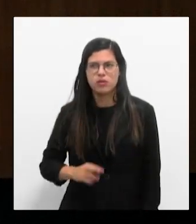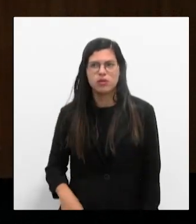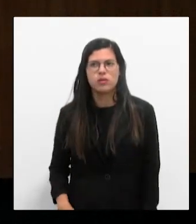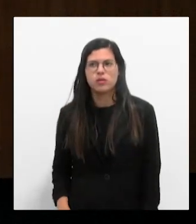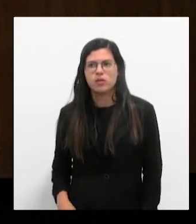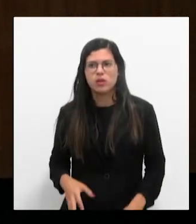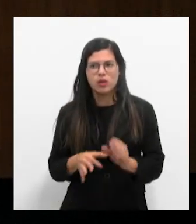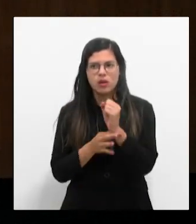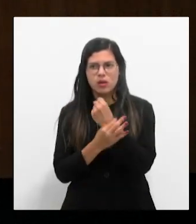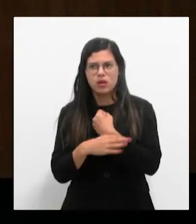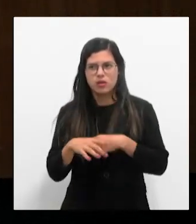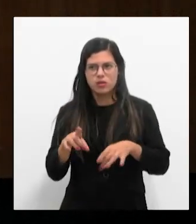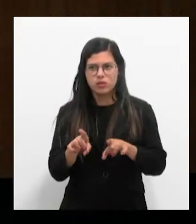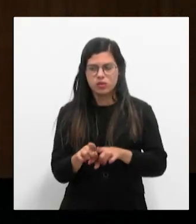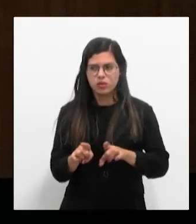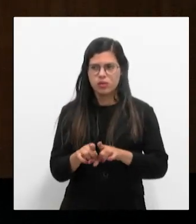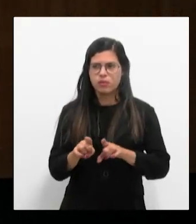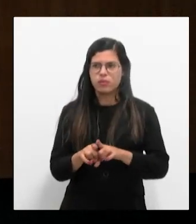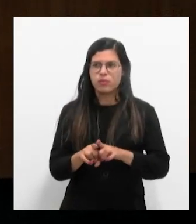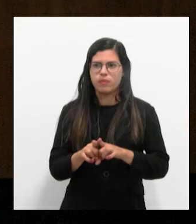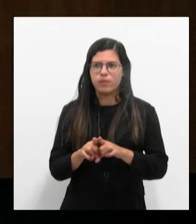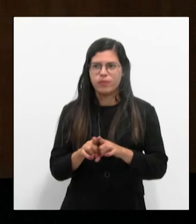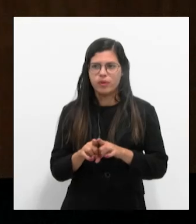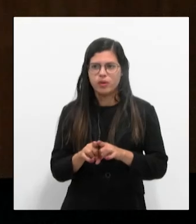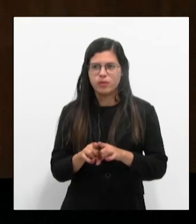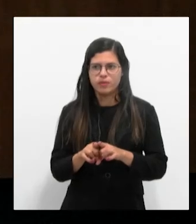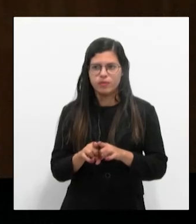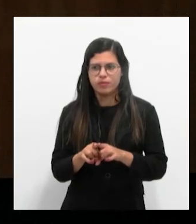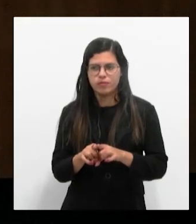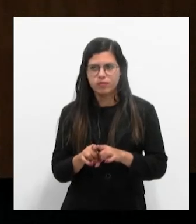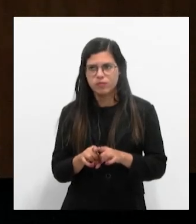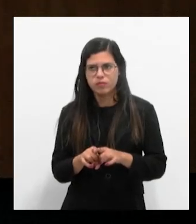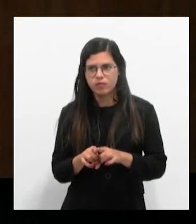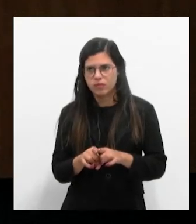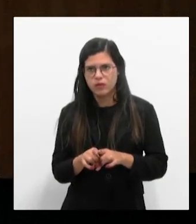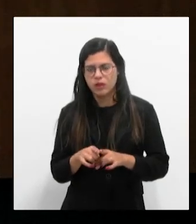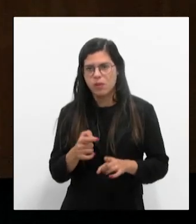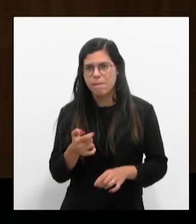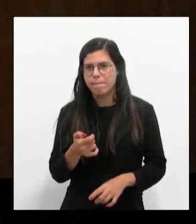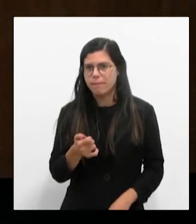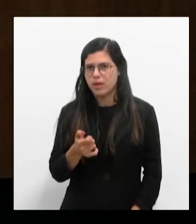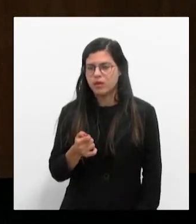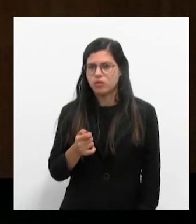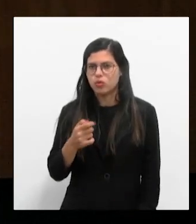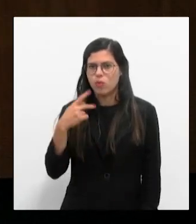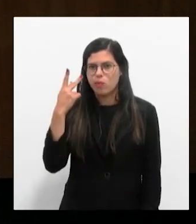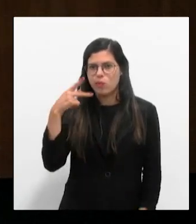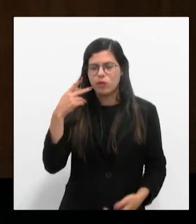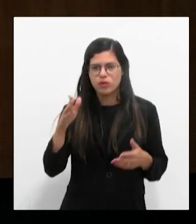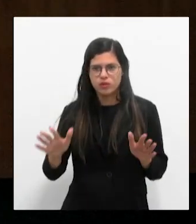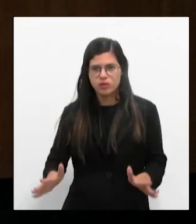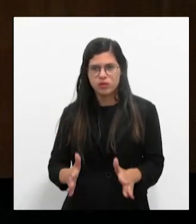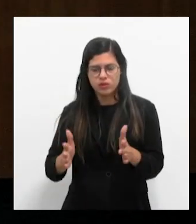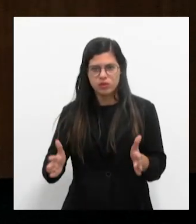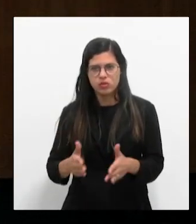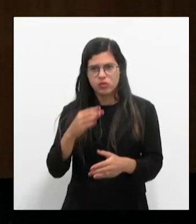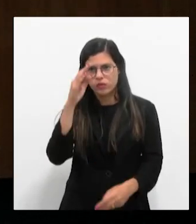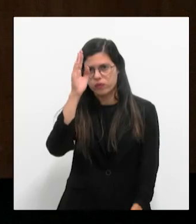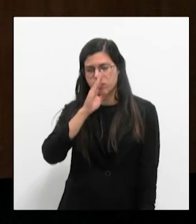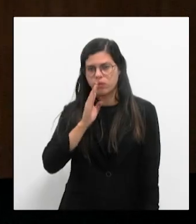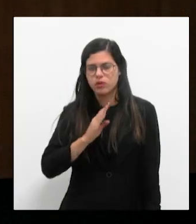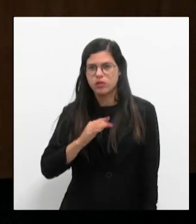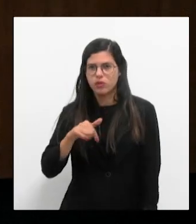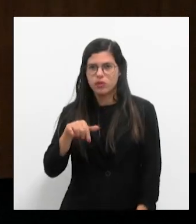garante também, com muito menos políticas de incentivo hoje no país e aqui no estado do Rio de